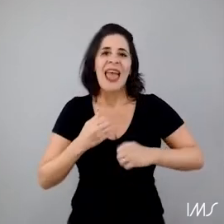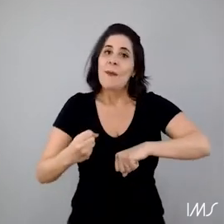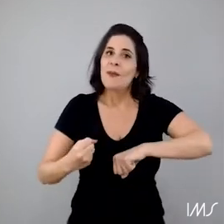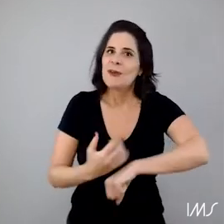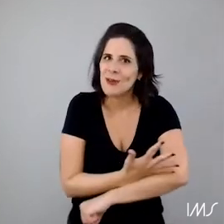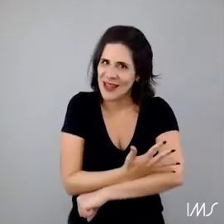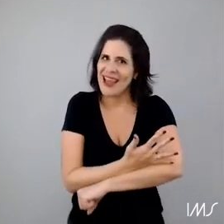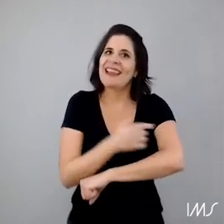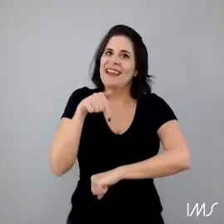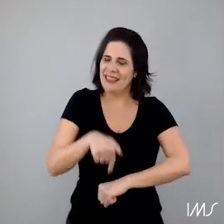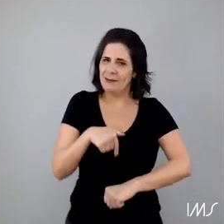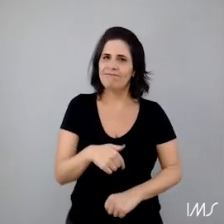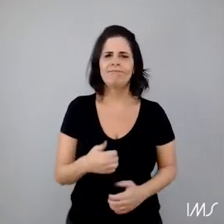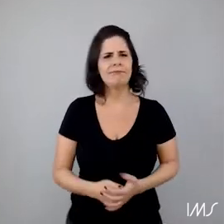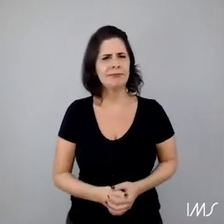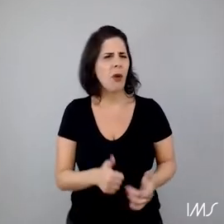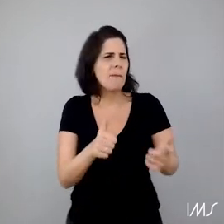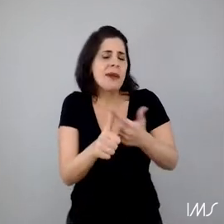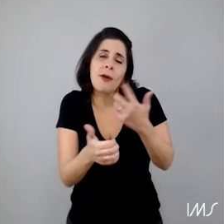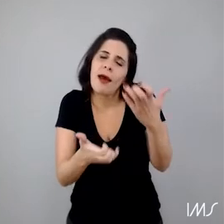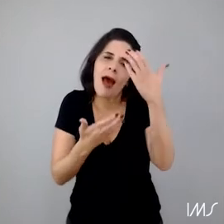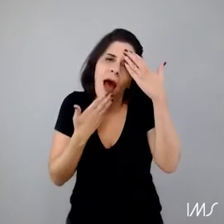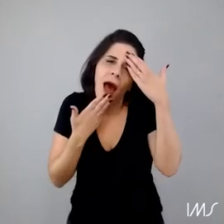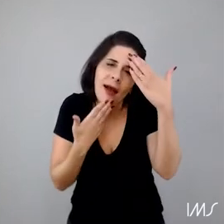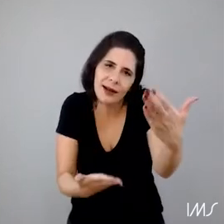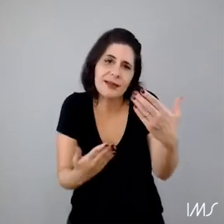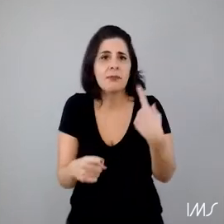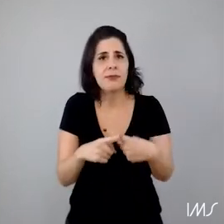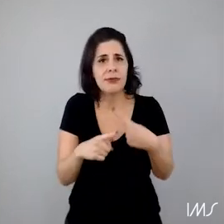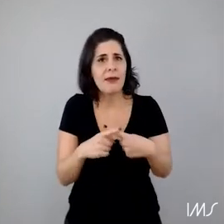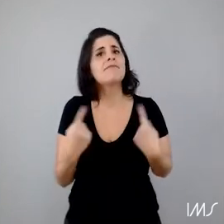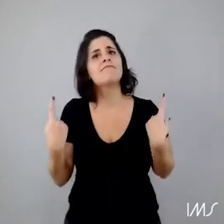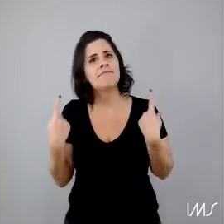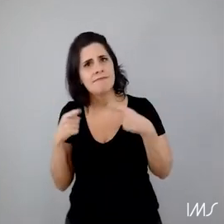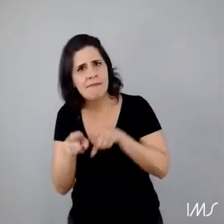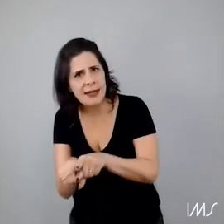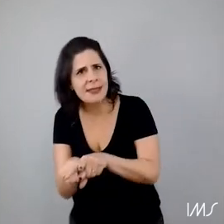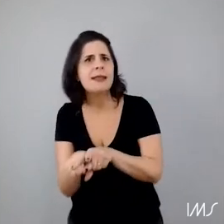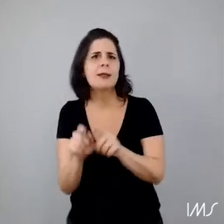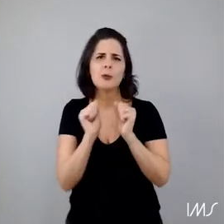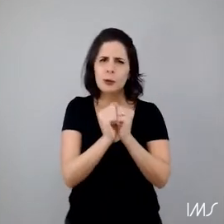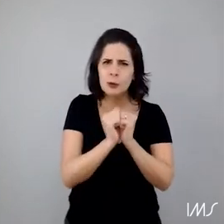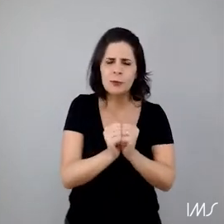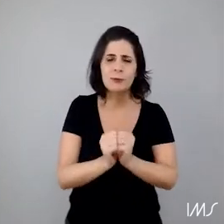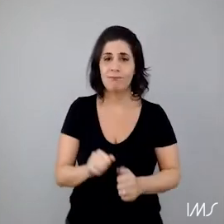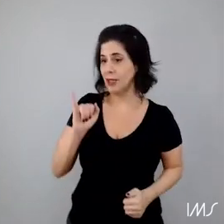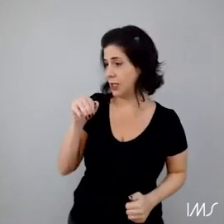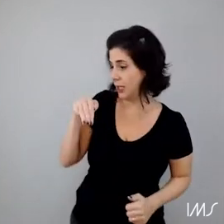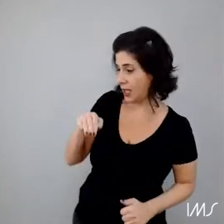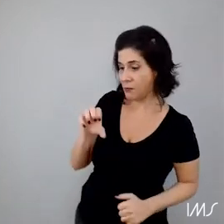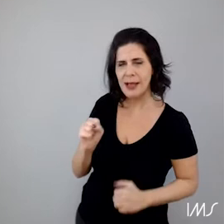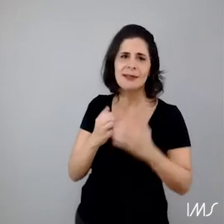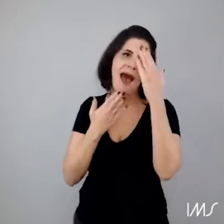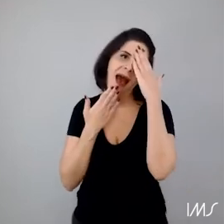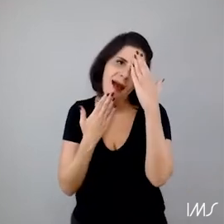aqui, e quero te agradecer, em primeiro lugar, por toda essa parceria. Agradeço ao Instituto